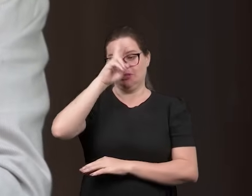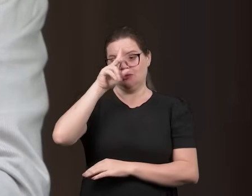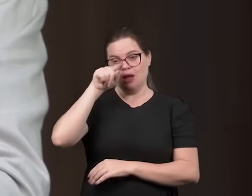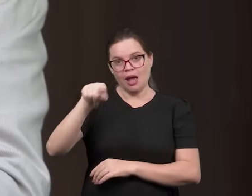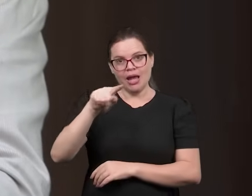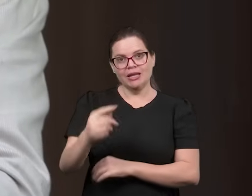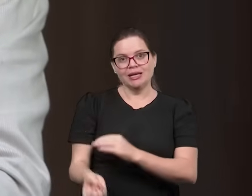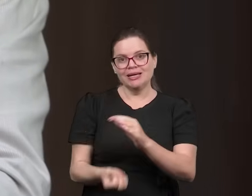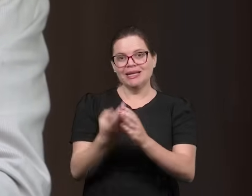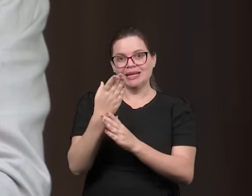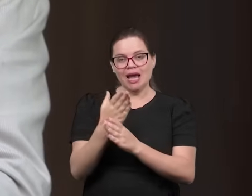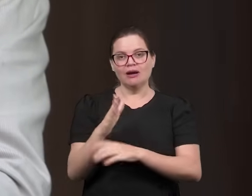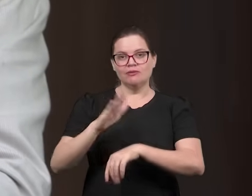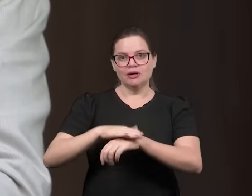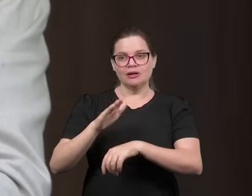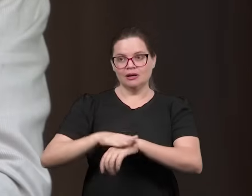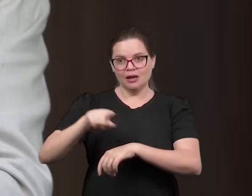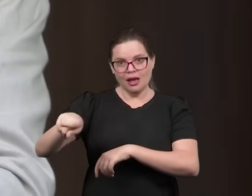os instrumentos